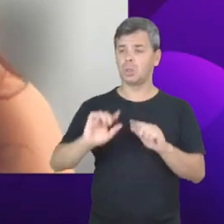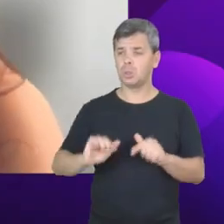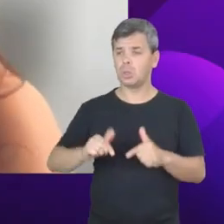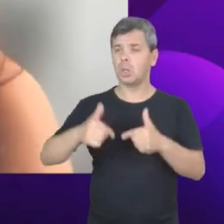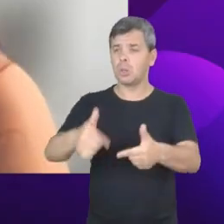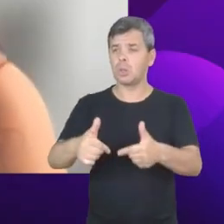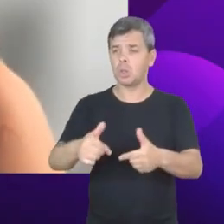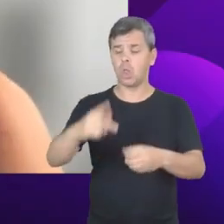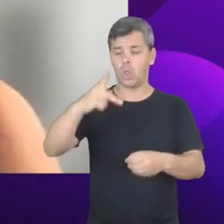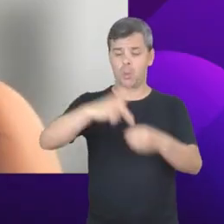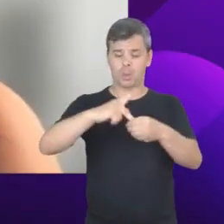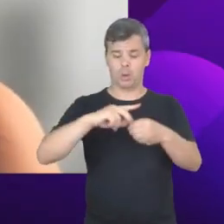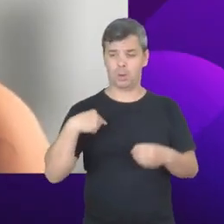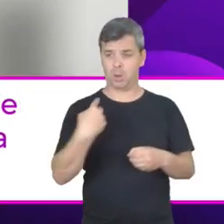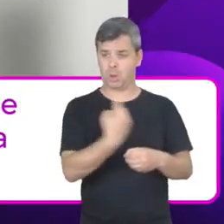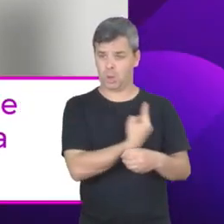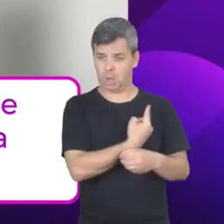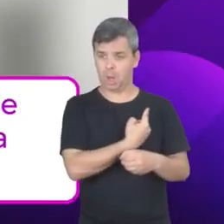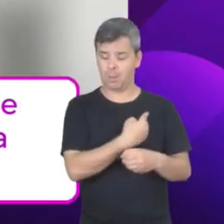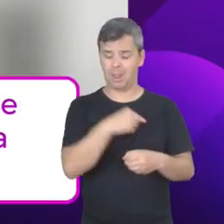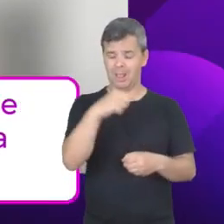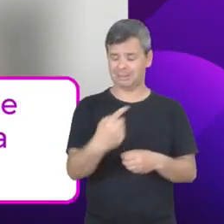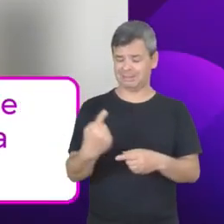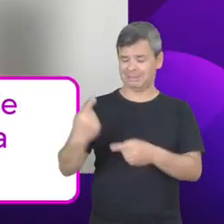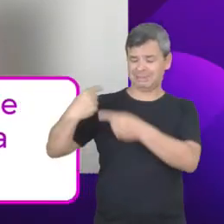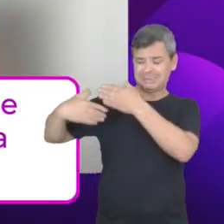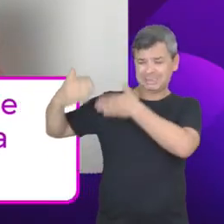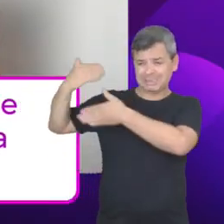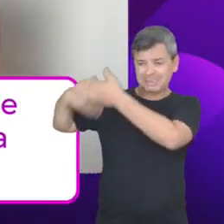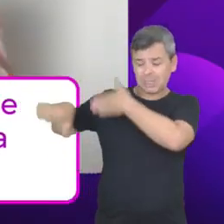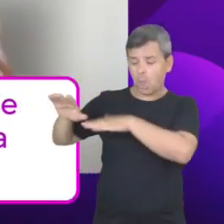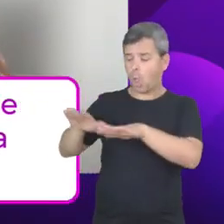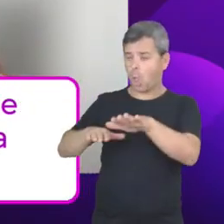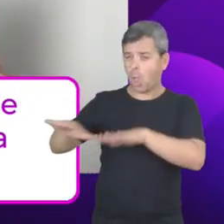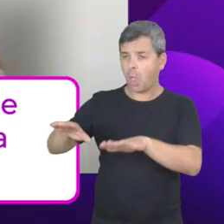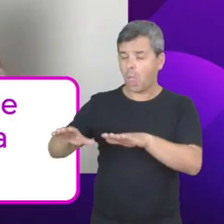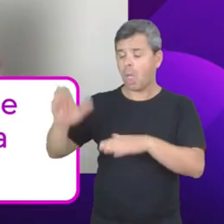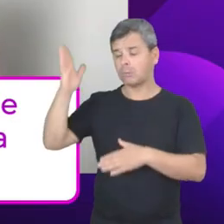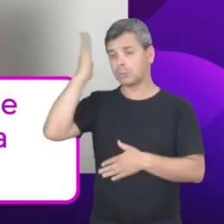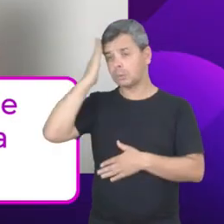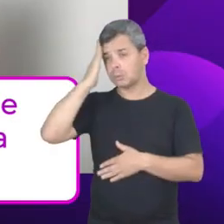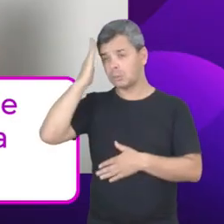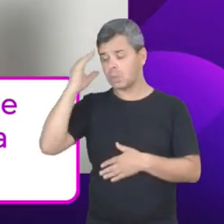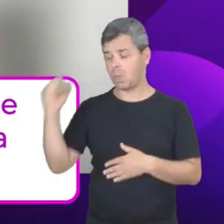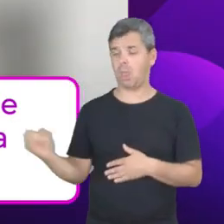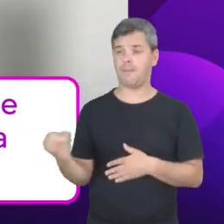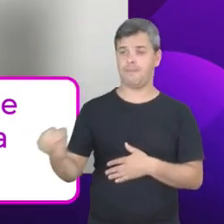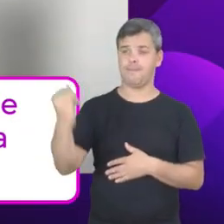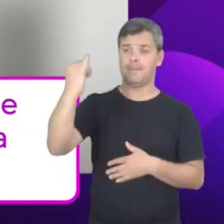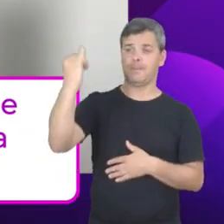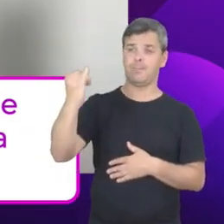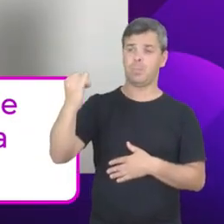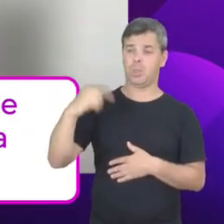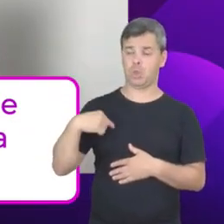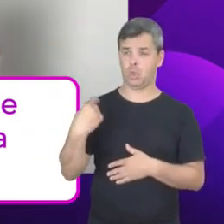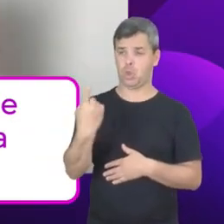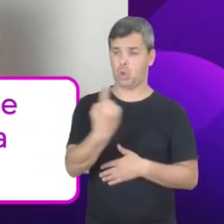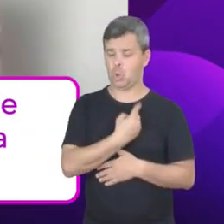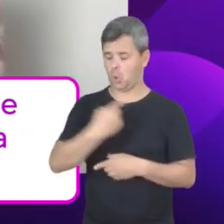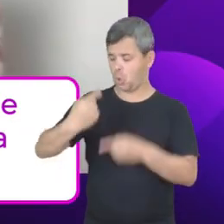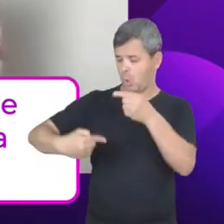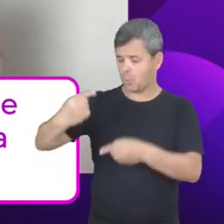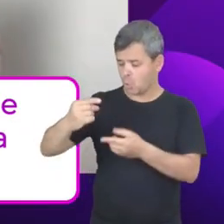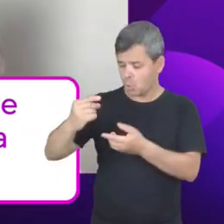do petróleo é nosso, onde desde essa época o movimento estudantil compreendia a importância da gente debater